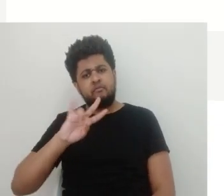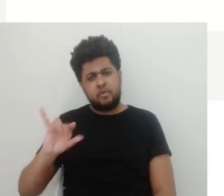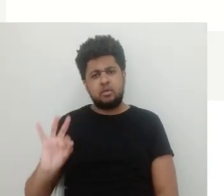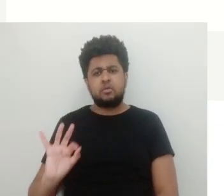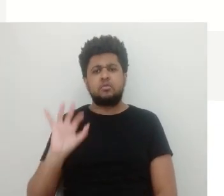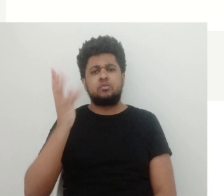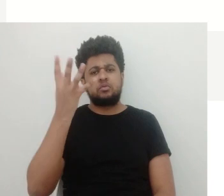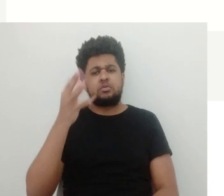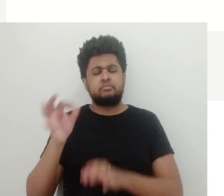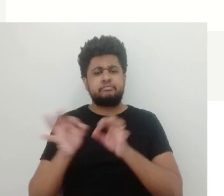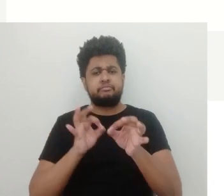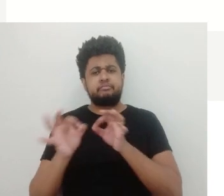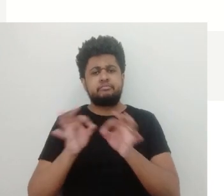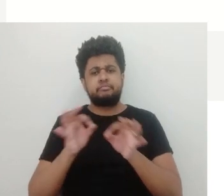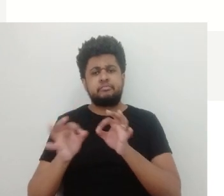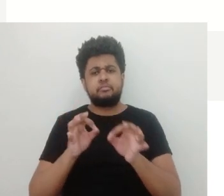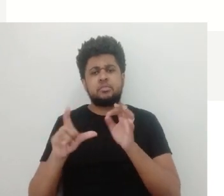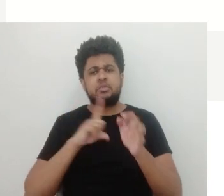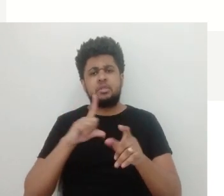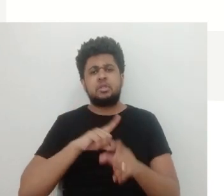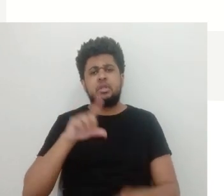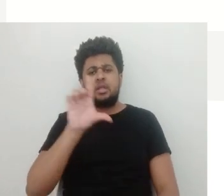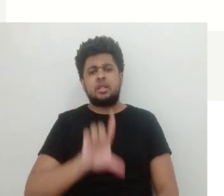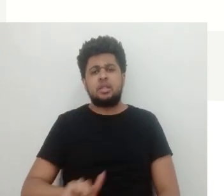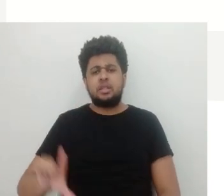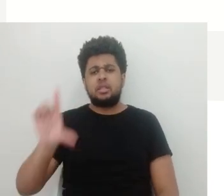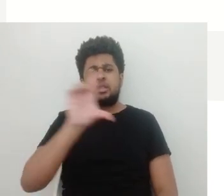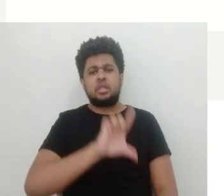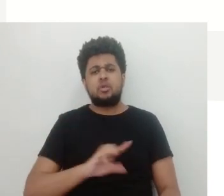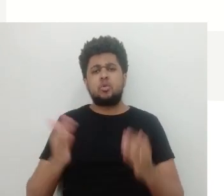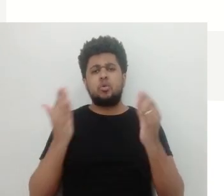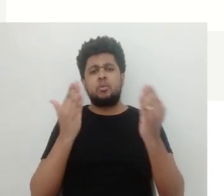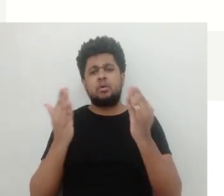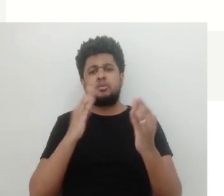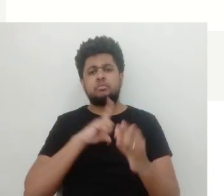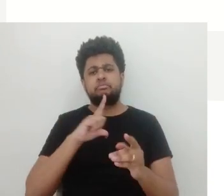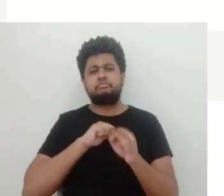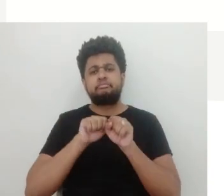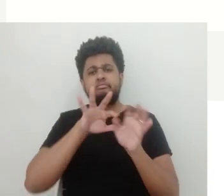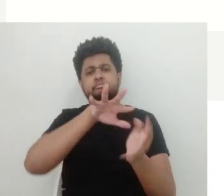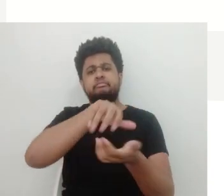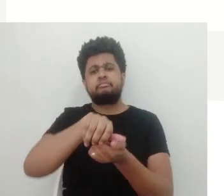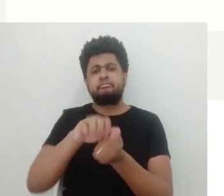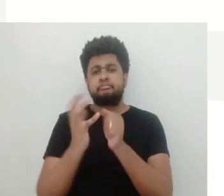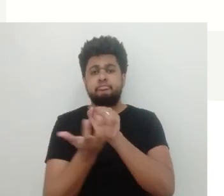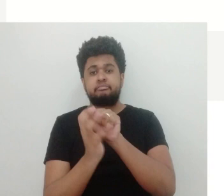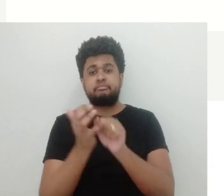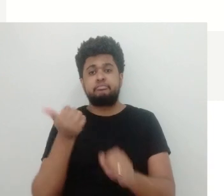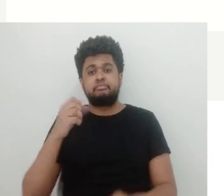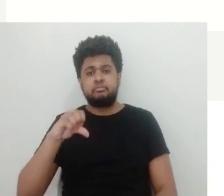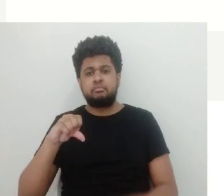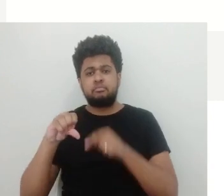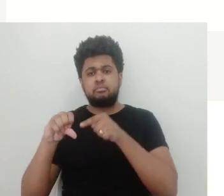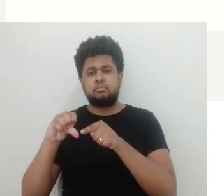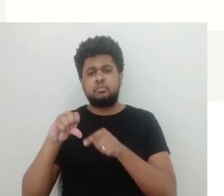XIX, porque, de fato, essa pandemia está me permitindo finalmente voltar a algumas leituras atrasadas.